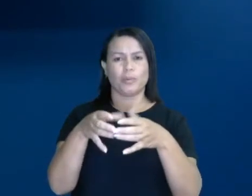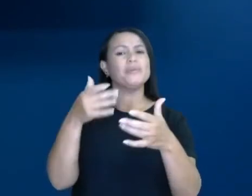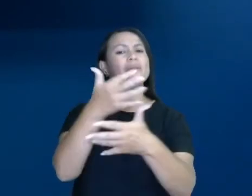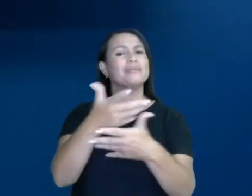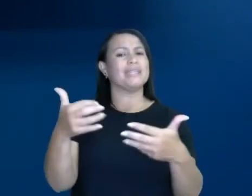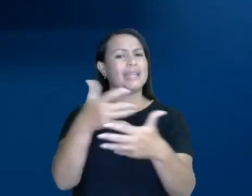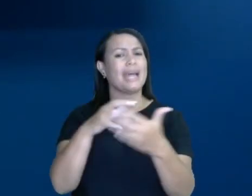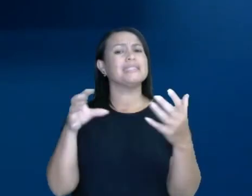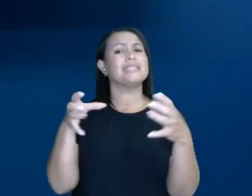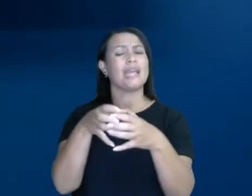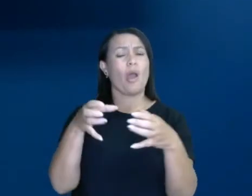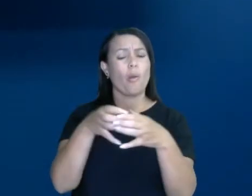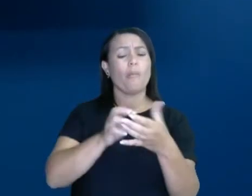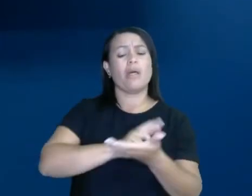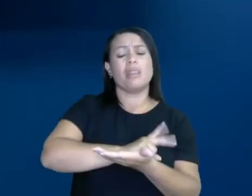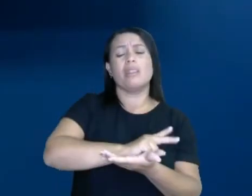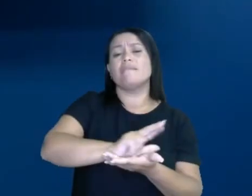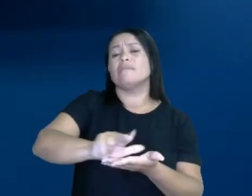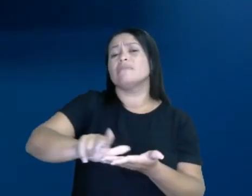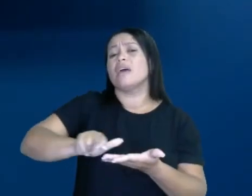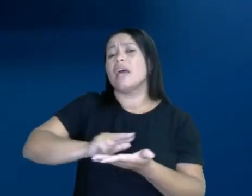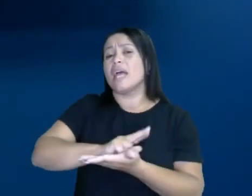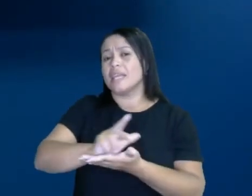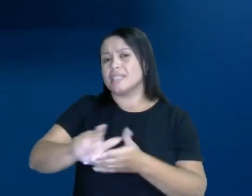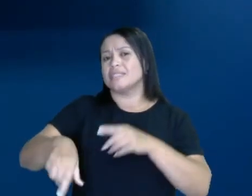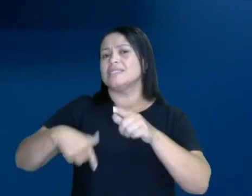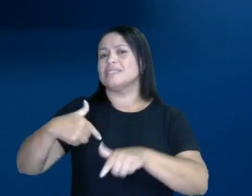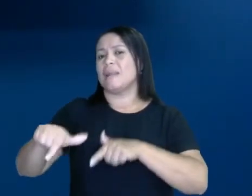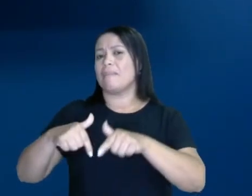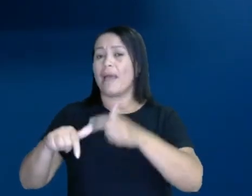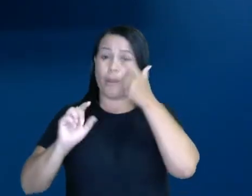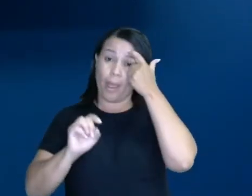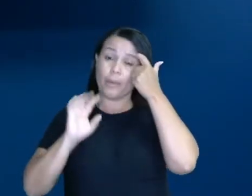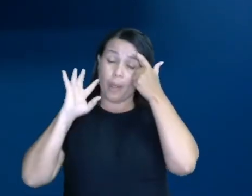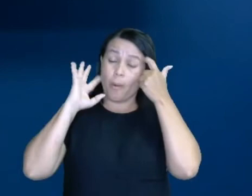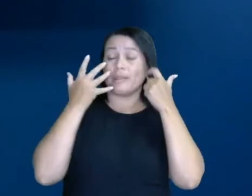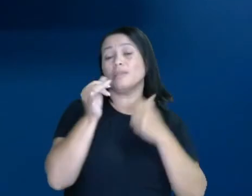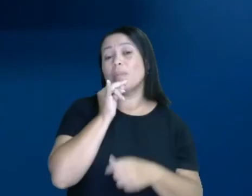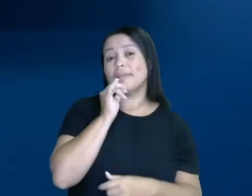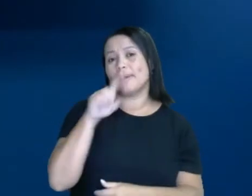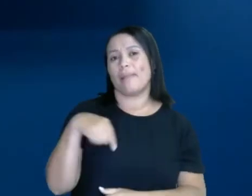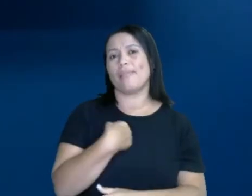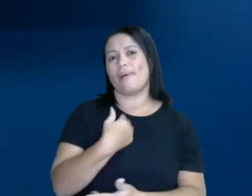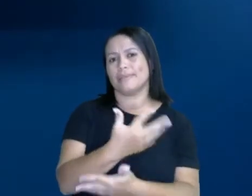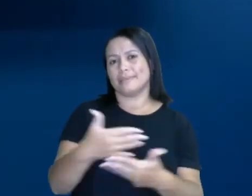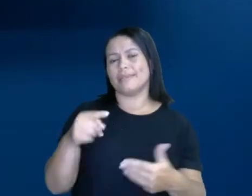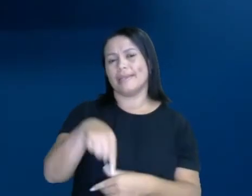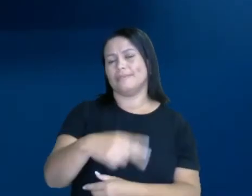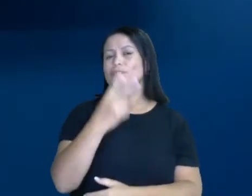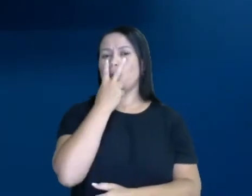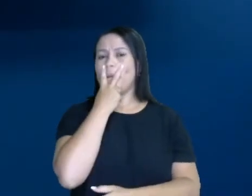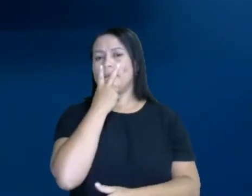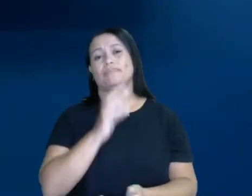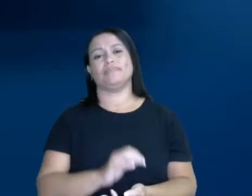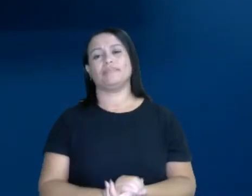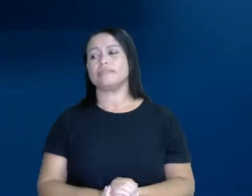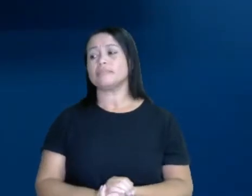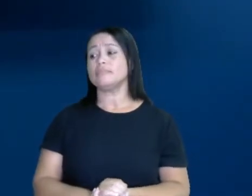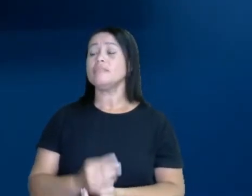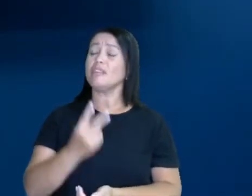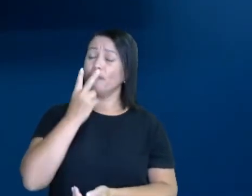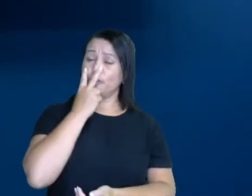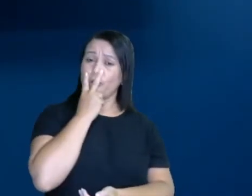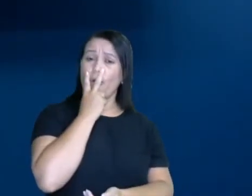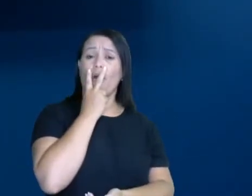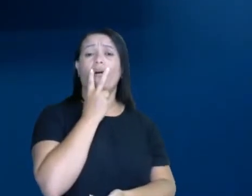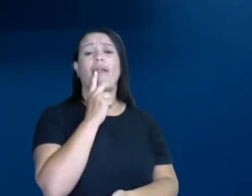que agrupam diferentes funções. Isso é o que acontece, por exemplo, com a nossa cidade de Vitória de Santo Antão, tá? Vitória